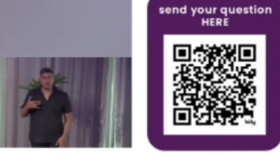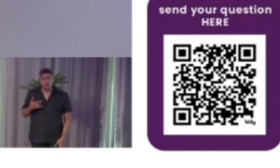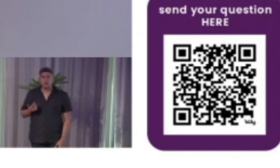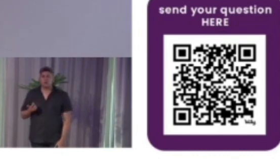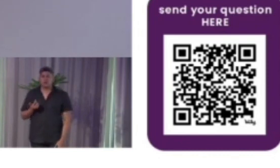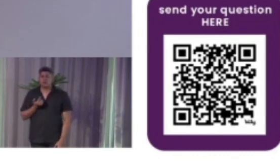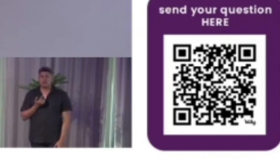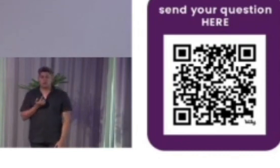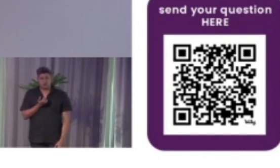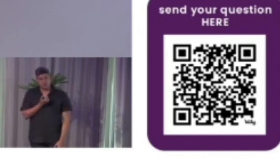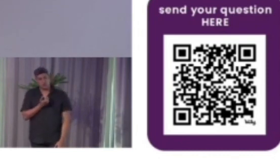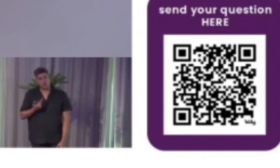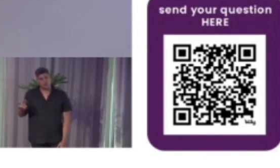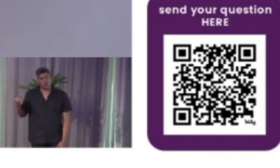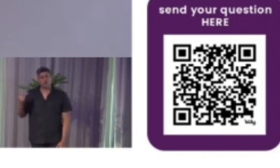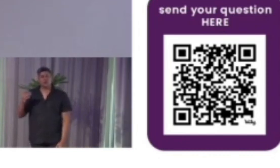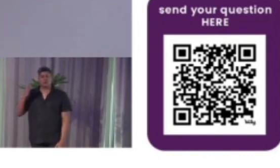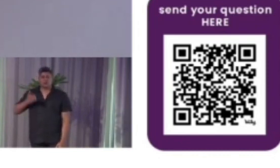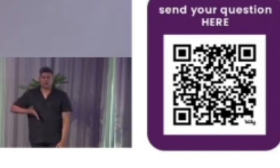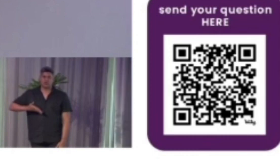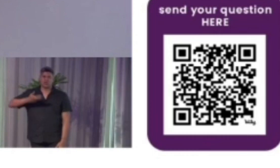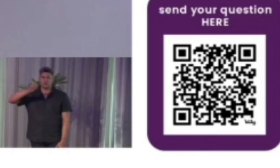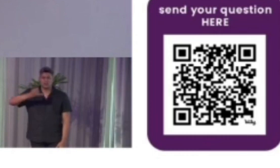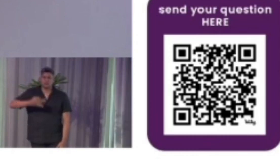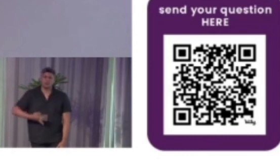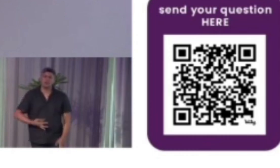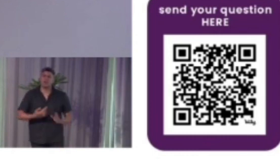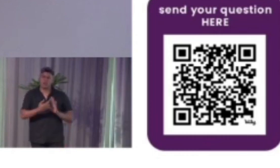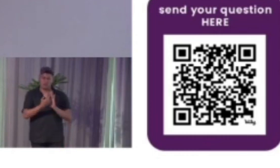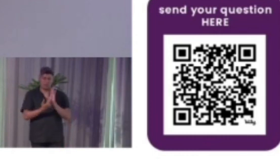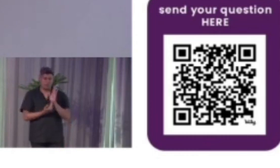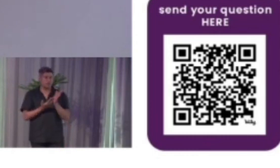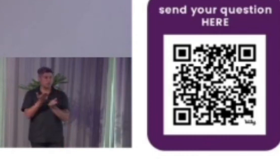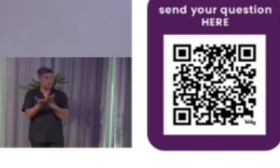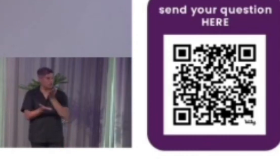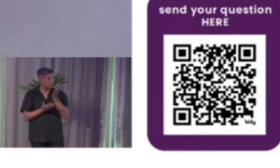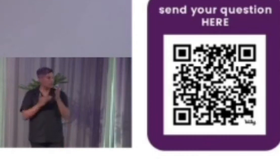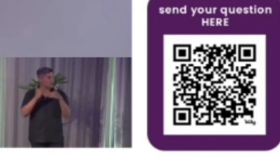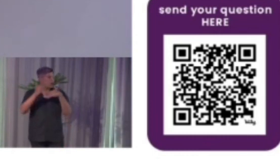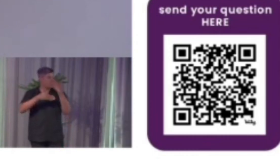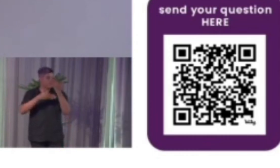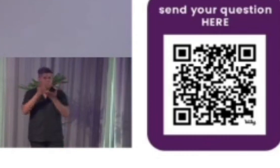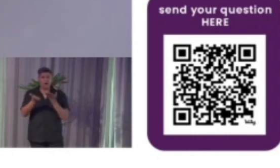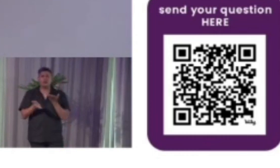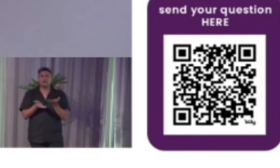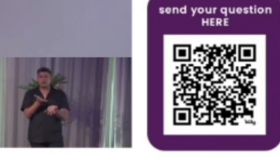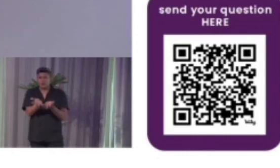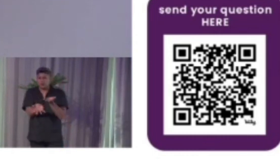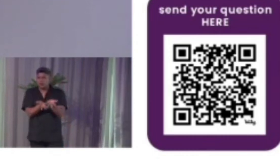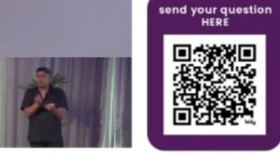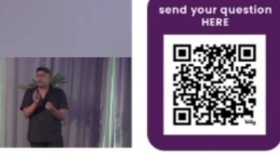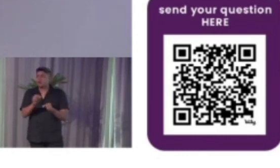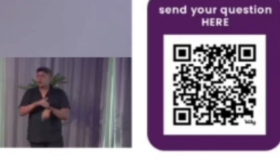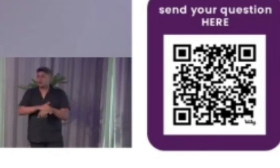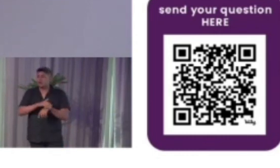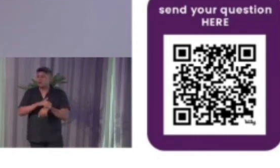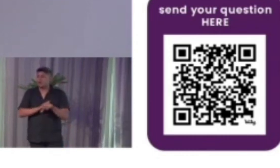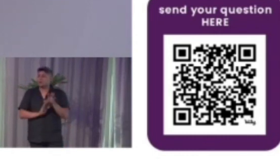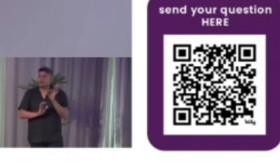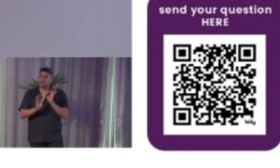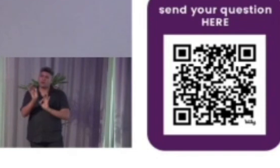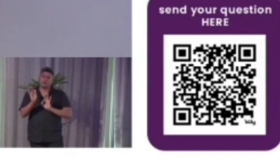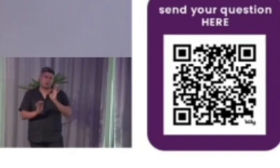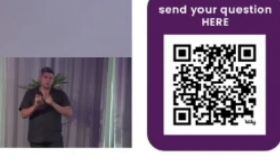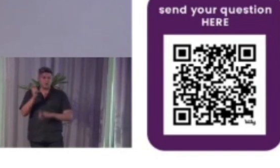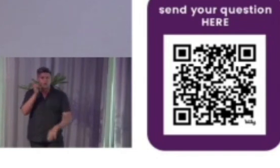dados nacionais que o Vic já comentou, as diretrizes terapêuticas, avanços no tratamento e o que a gente fez para se organizar para